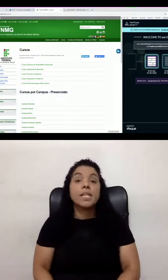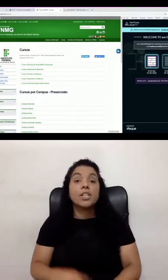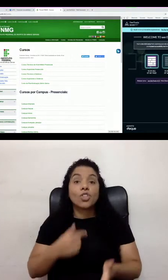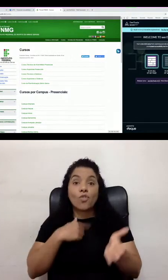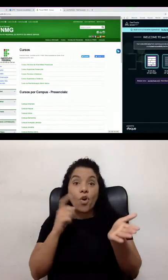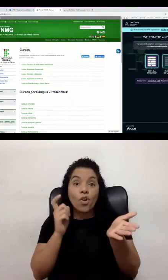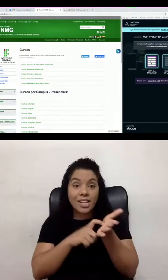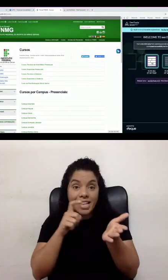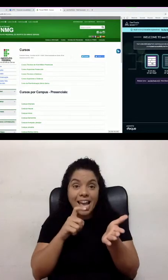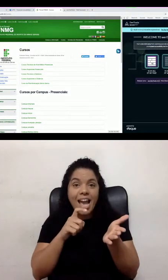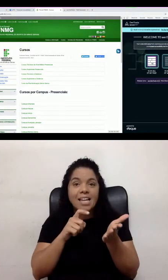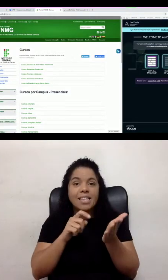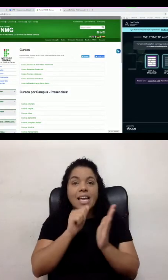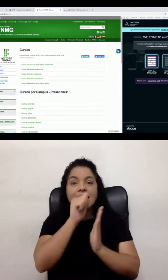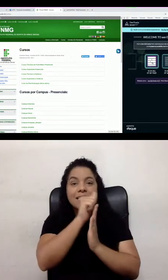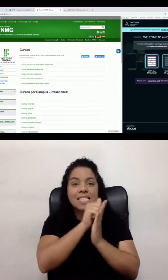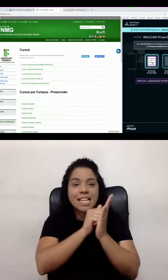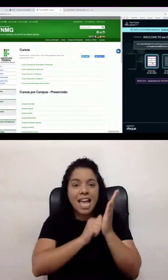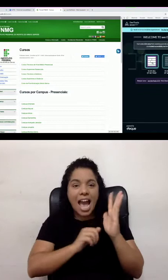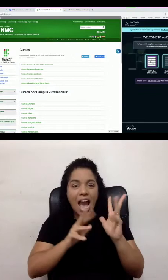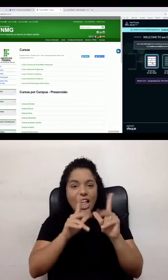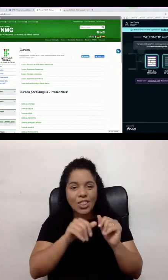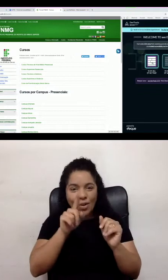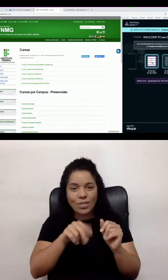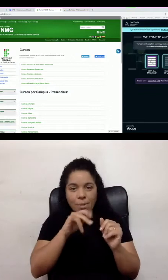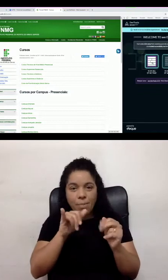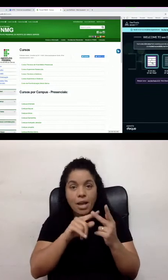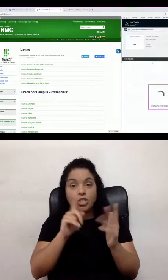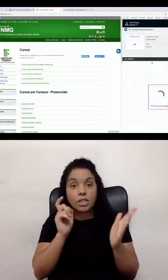ó, escanear toda a minha página, cliquei.